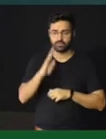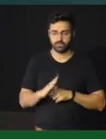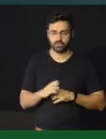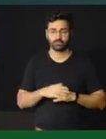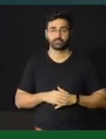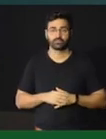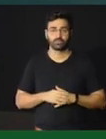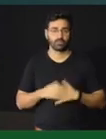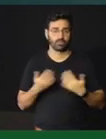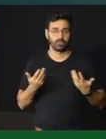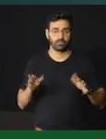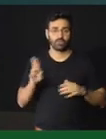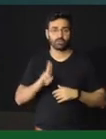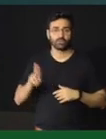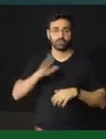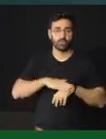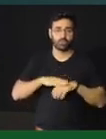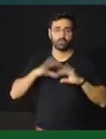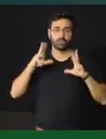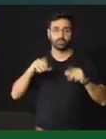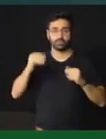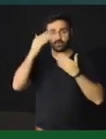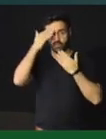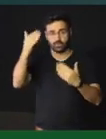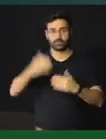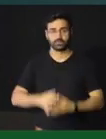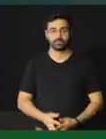reindustrializado meu tempo todo obrigado